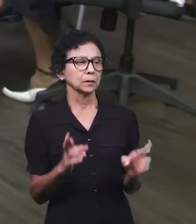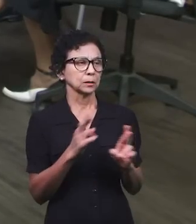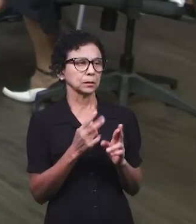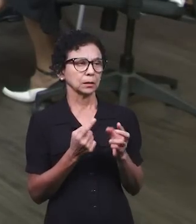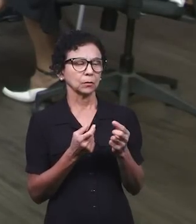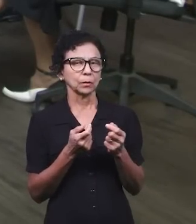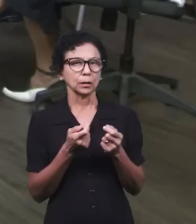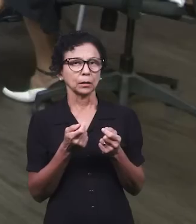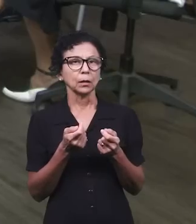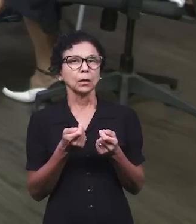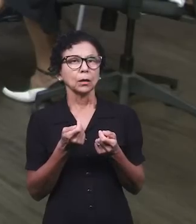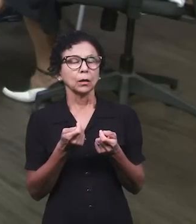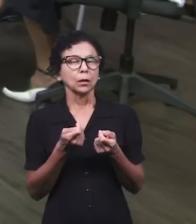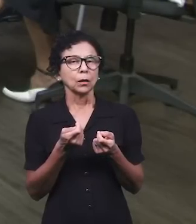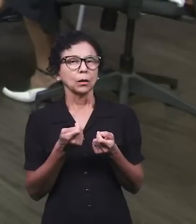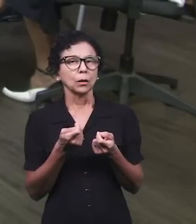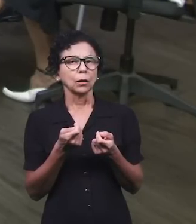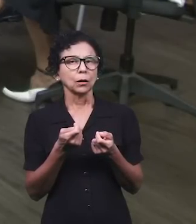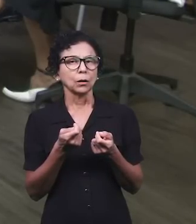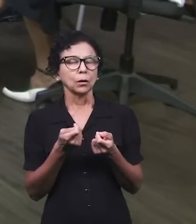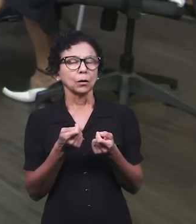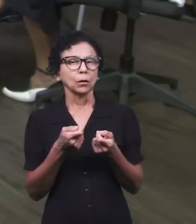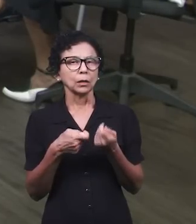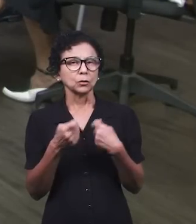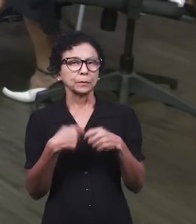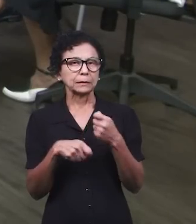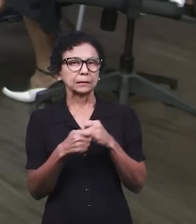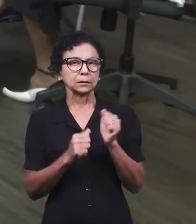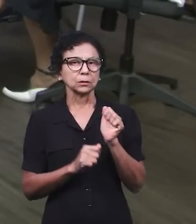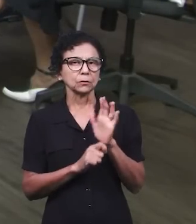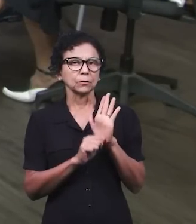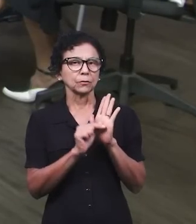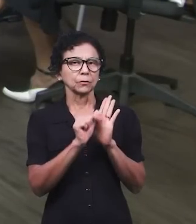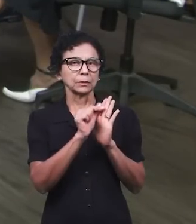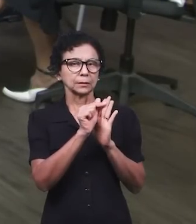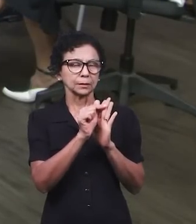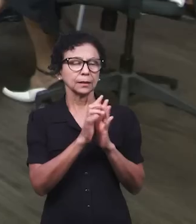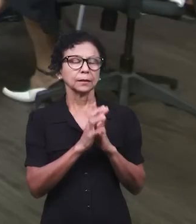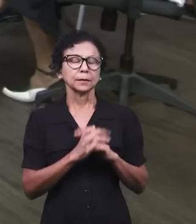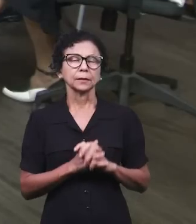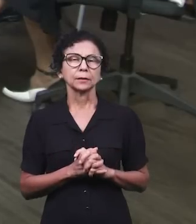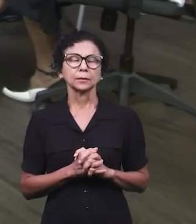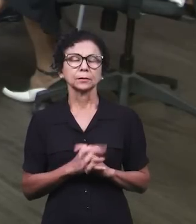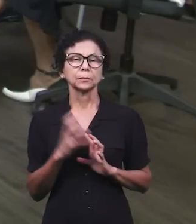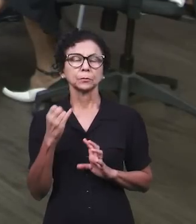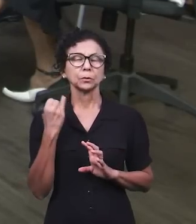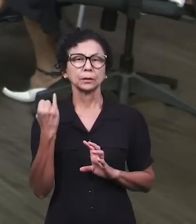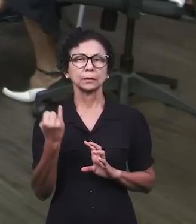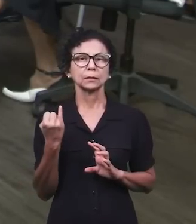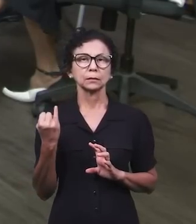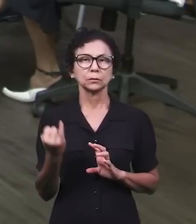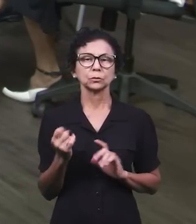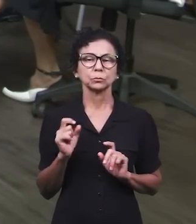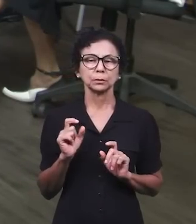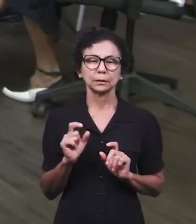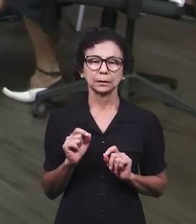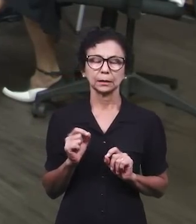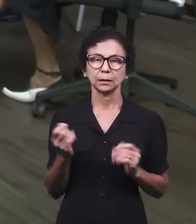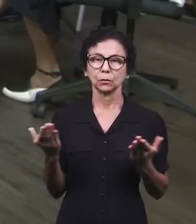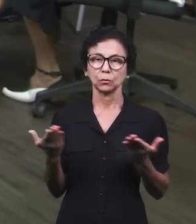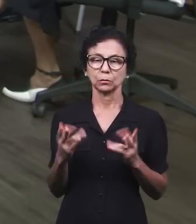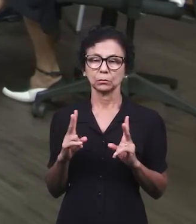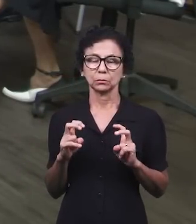financeira, é que, obviamente, que a abordagem que está sendo feita aqui, ela vai no sentido